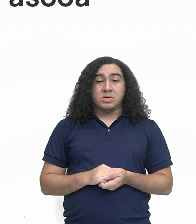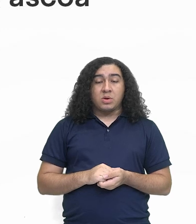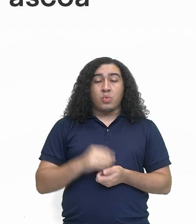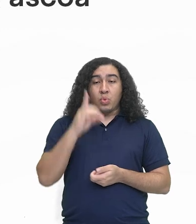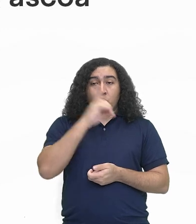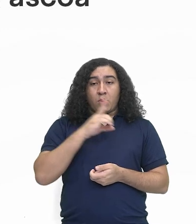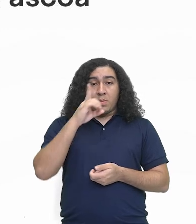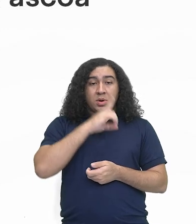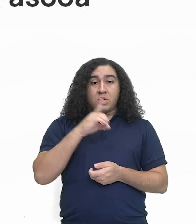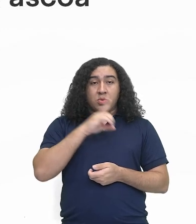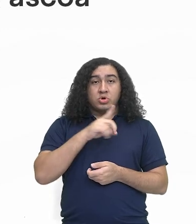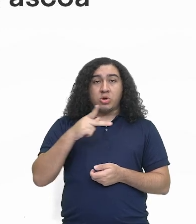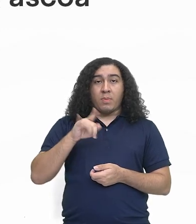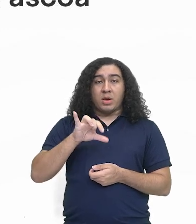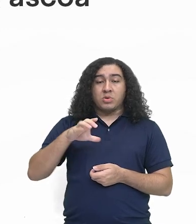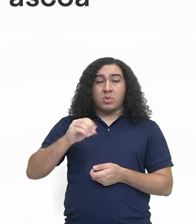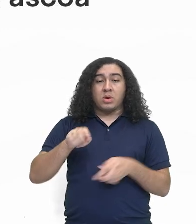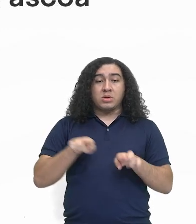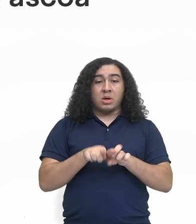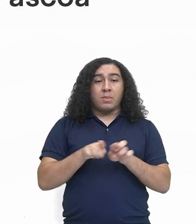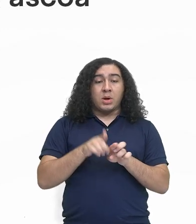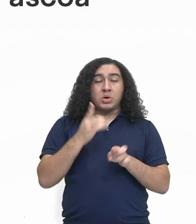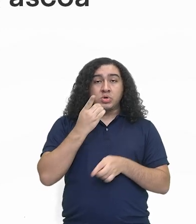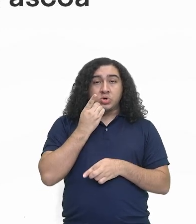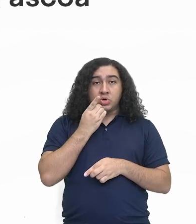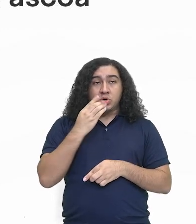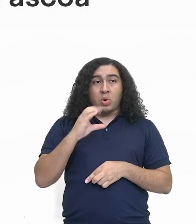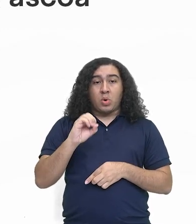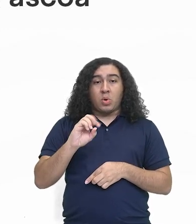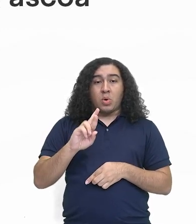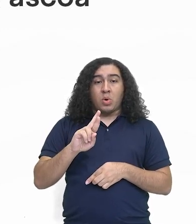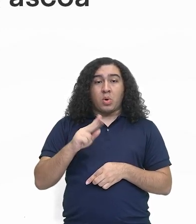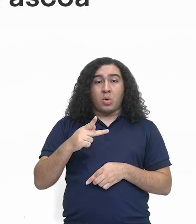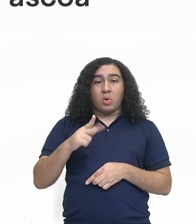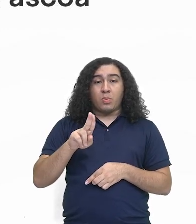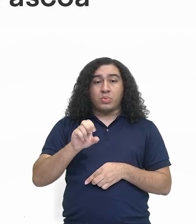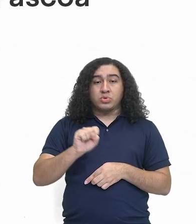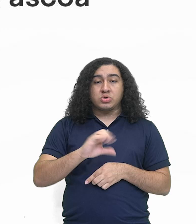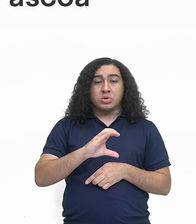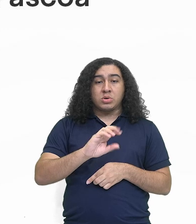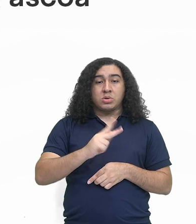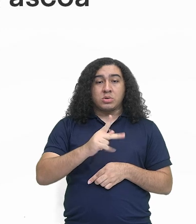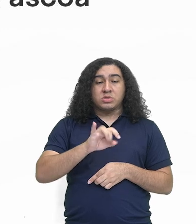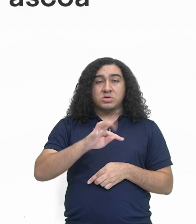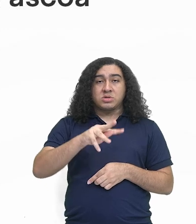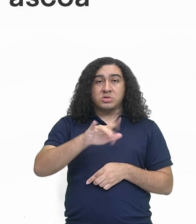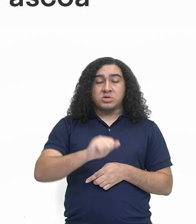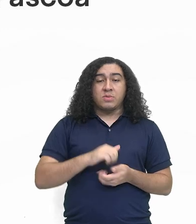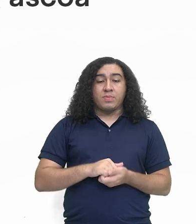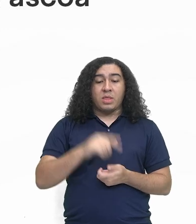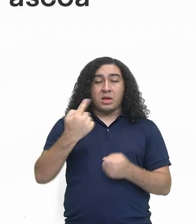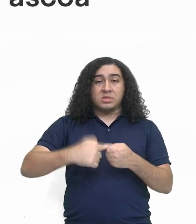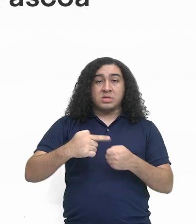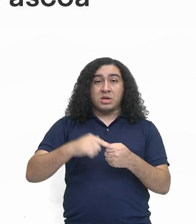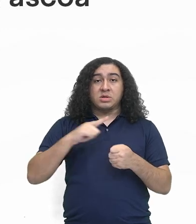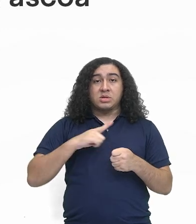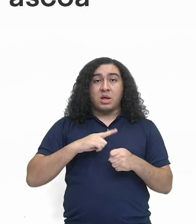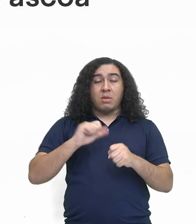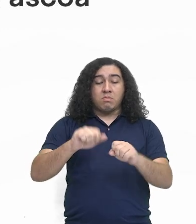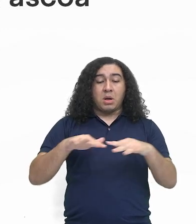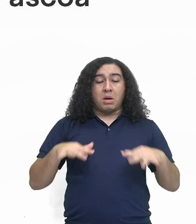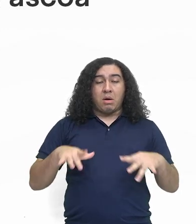e o dia de Corpus Christi. Nesse período, a cidade de Macapá se transforma em um grande palco para essa dança,